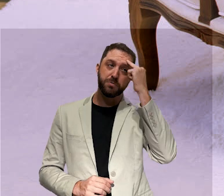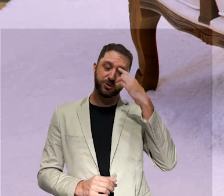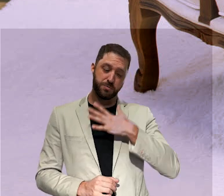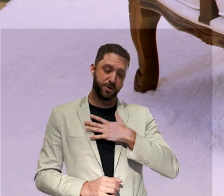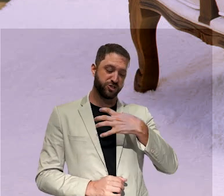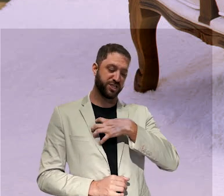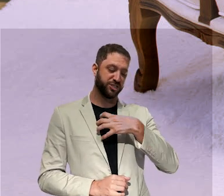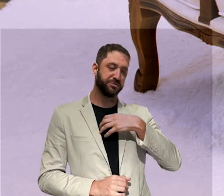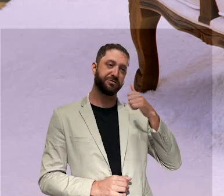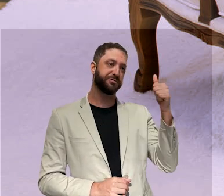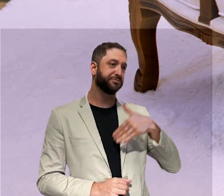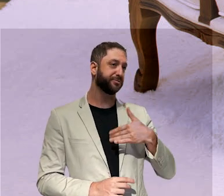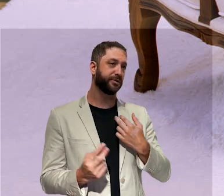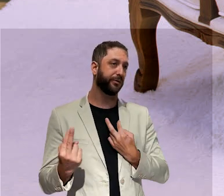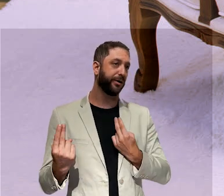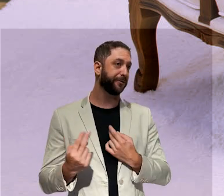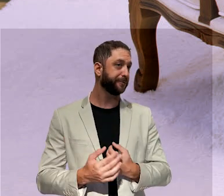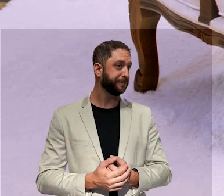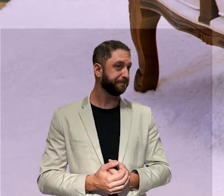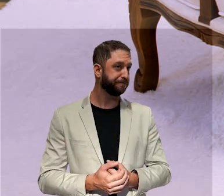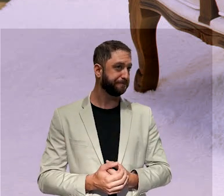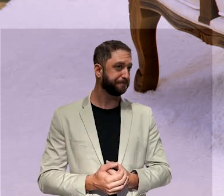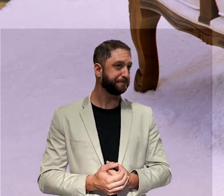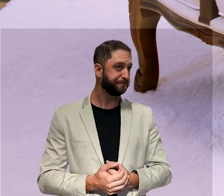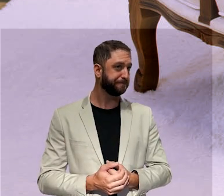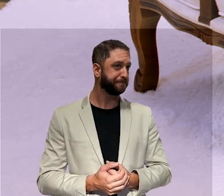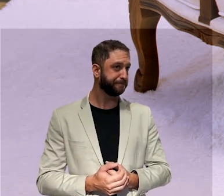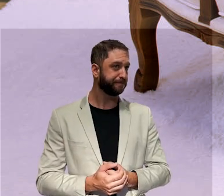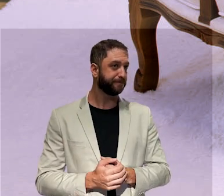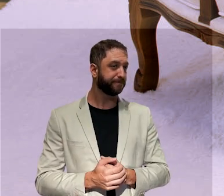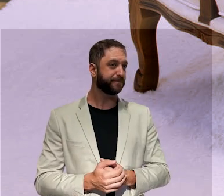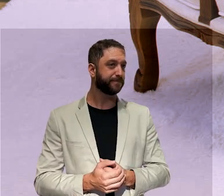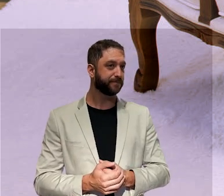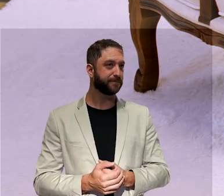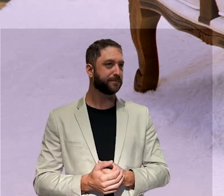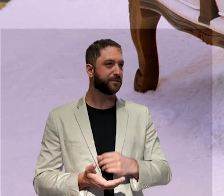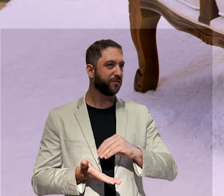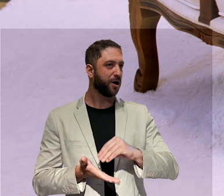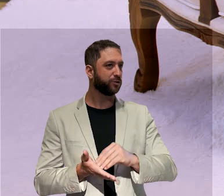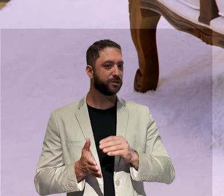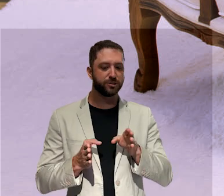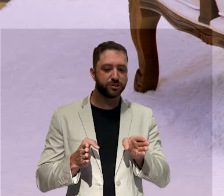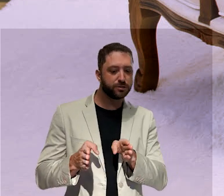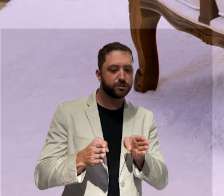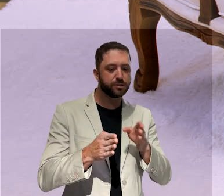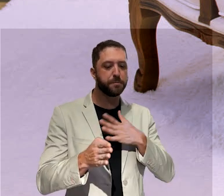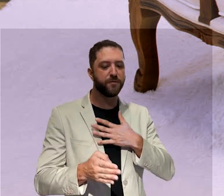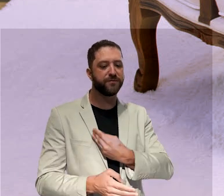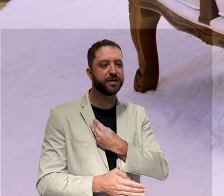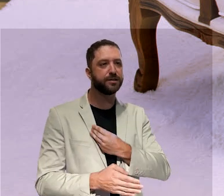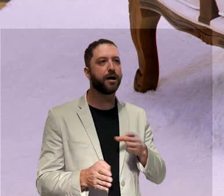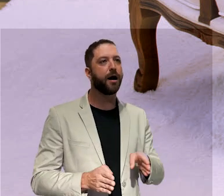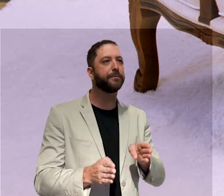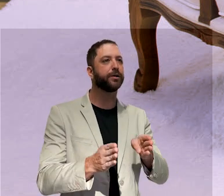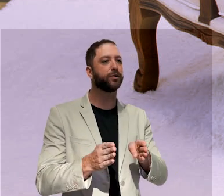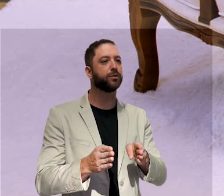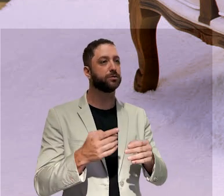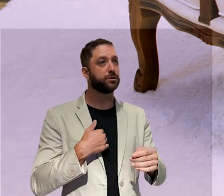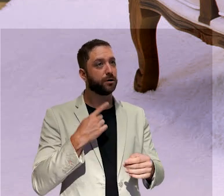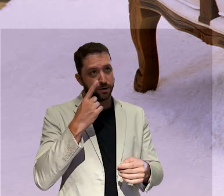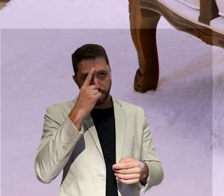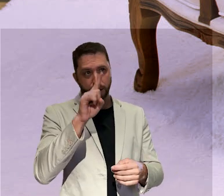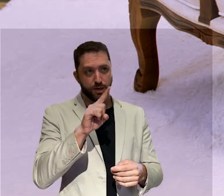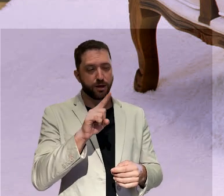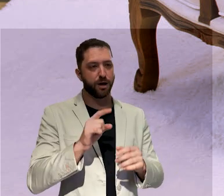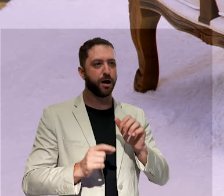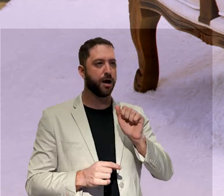também começo a entender que o que eu sinto também não é bom o suficiente para poder começar a direcionar a minha vida. Foi por isso que eu criei